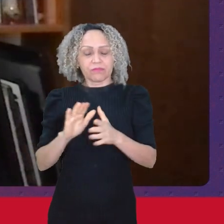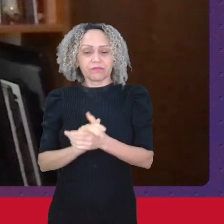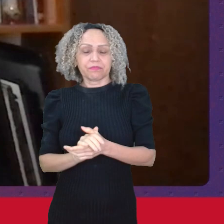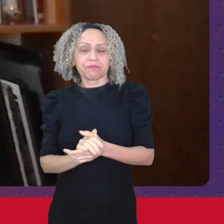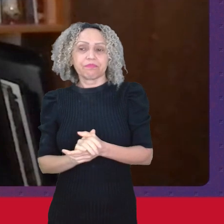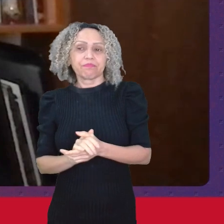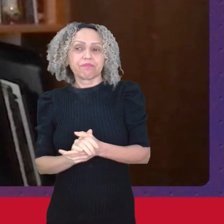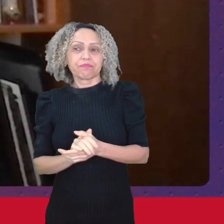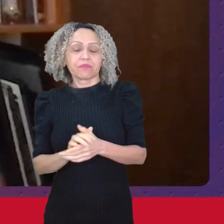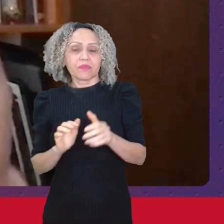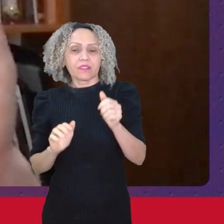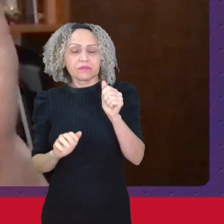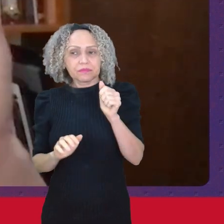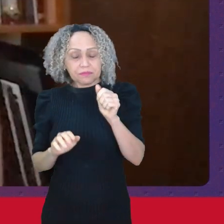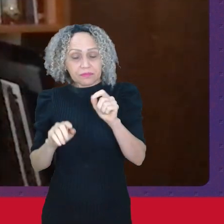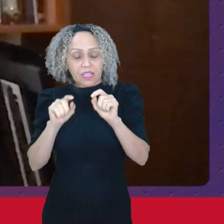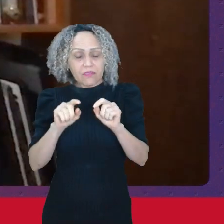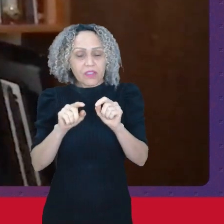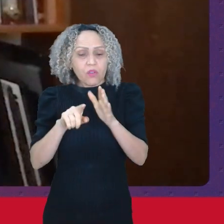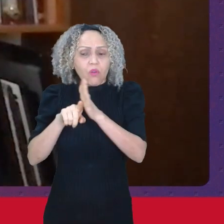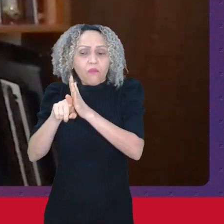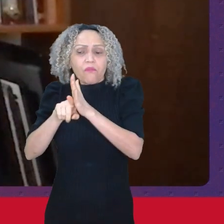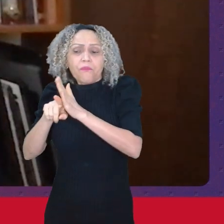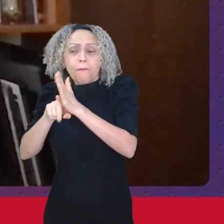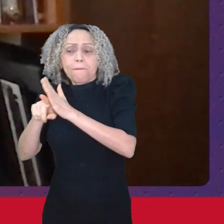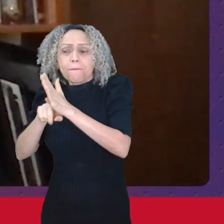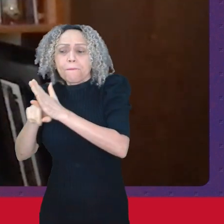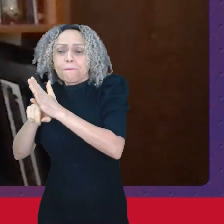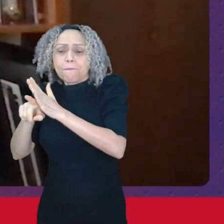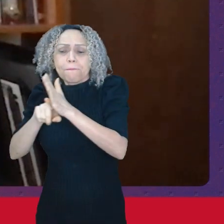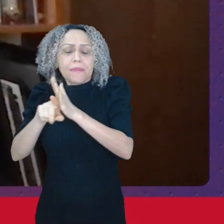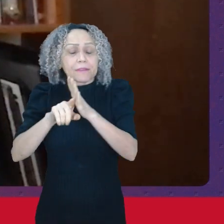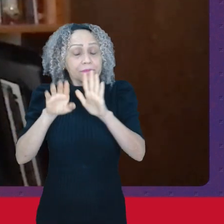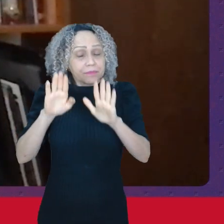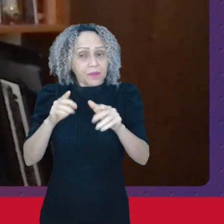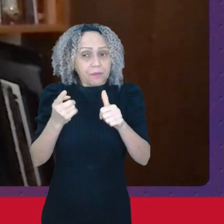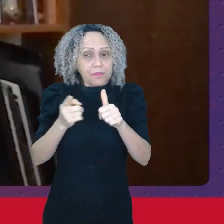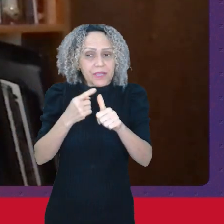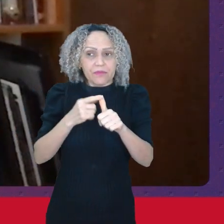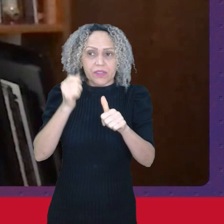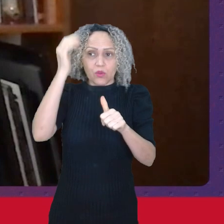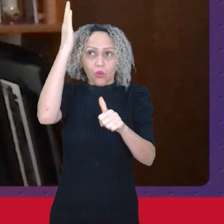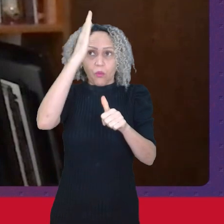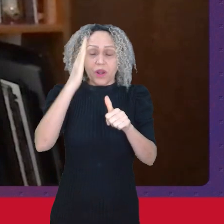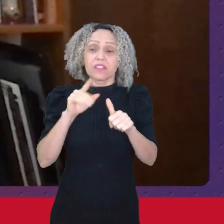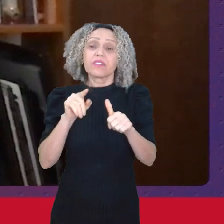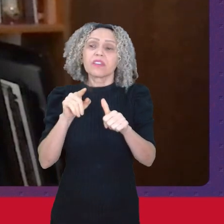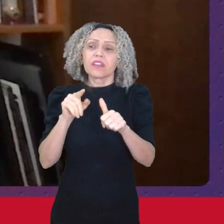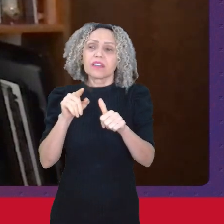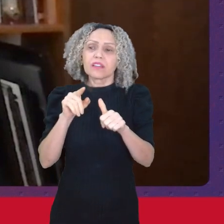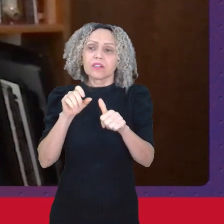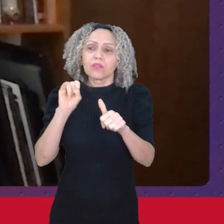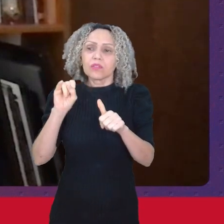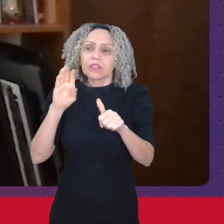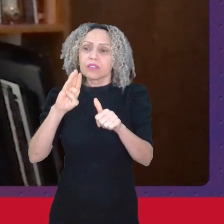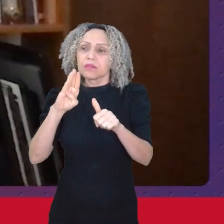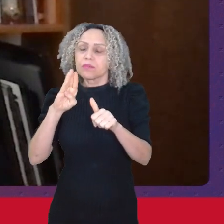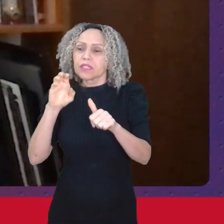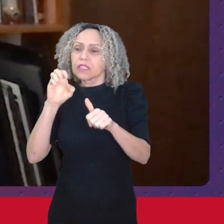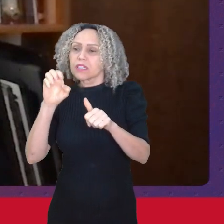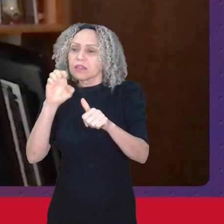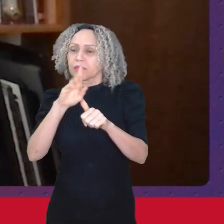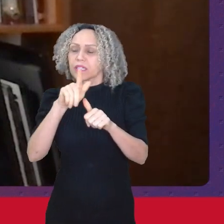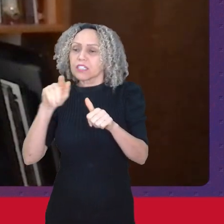vez, o Brasil fez um estudo, né, através do IBGE, para saber qual era a situação de